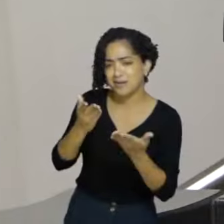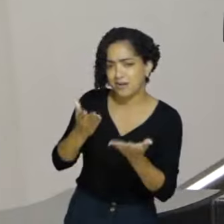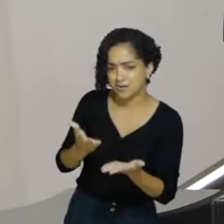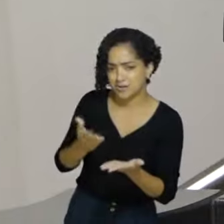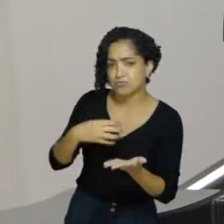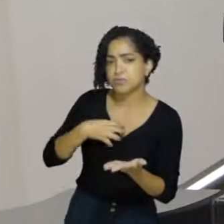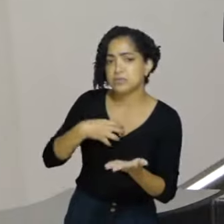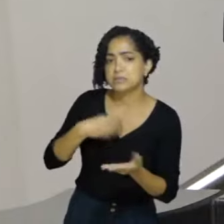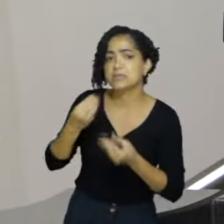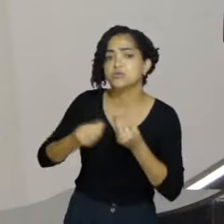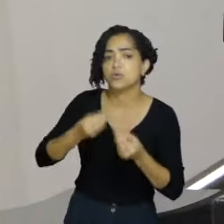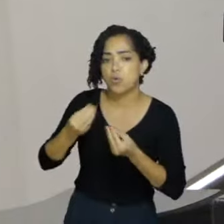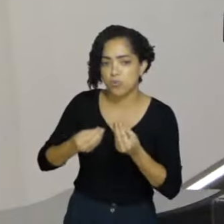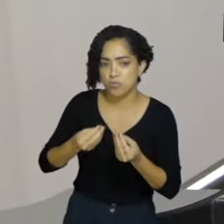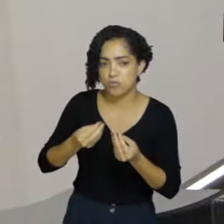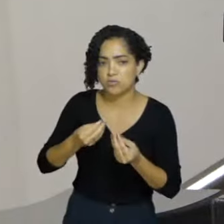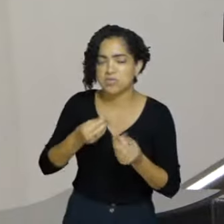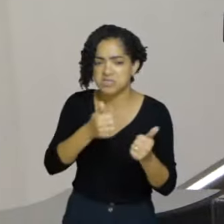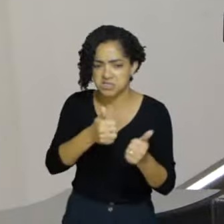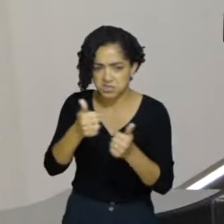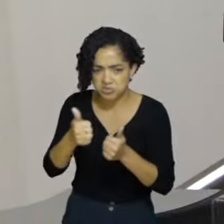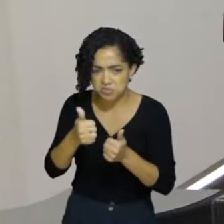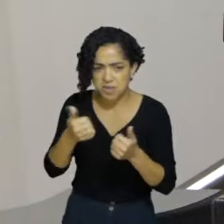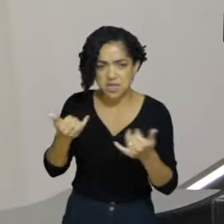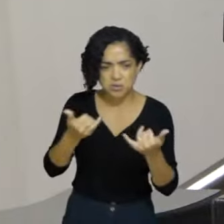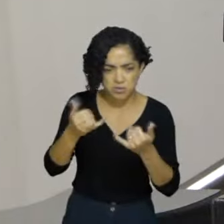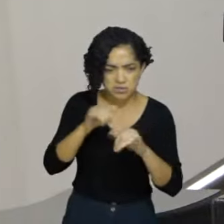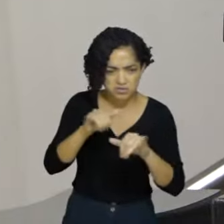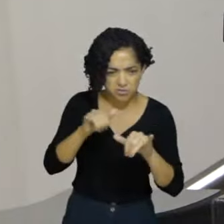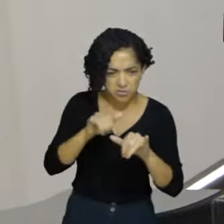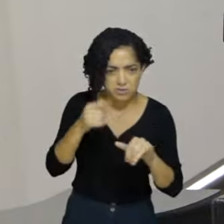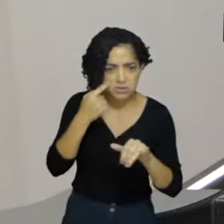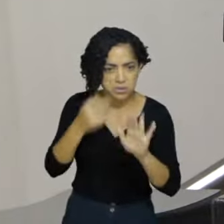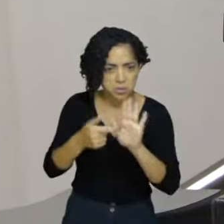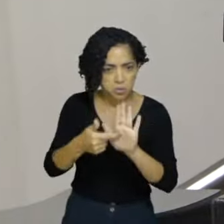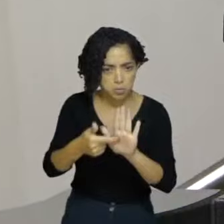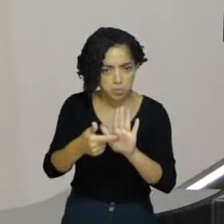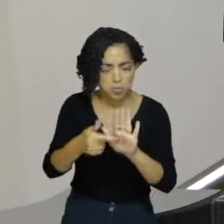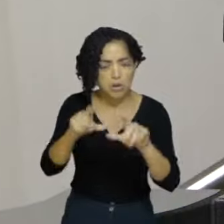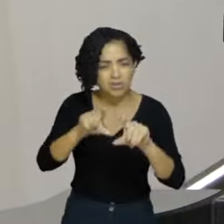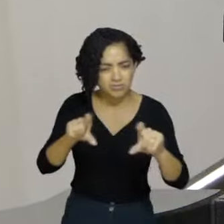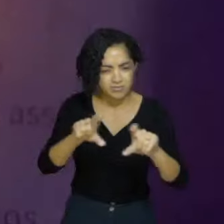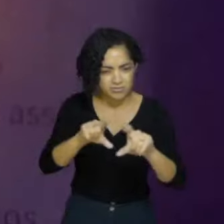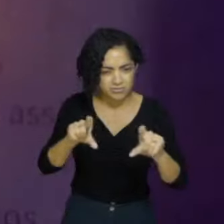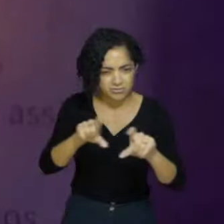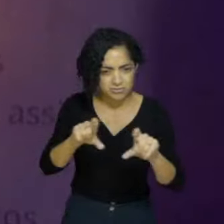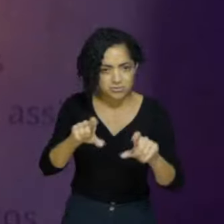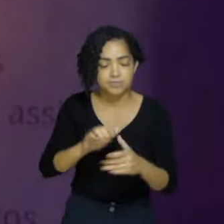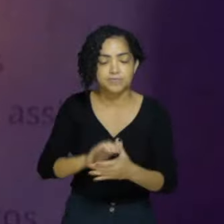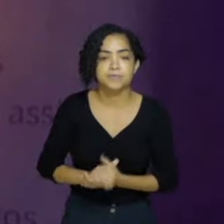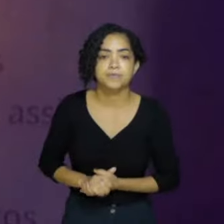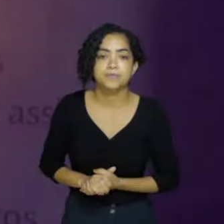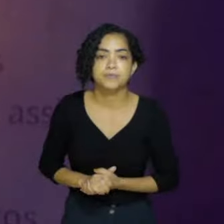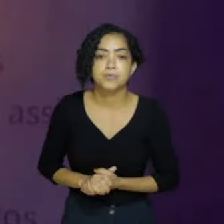sente? Você se sente bem com essa informação? Coloca mais um. Mais um trecho desse lindo poema. Próxima imagem, por favor.